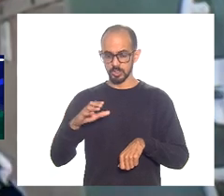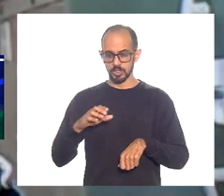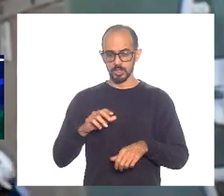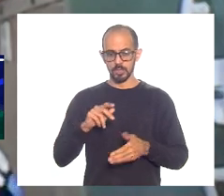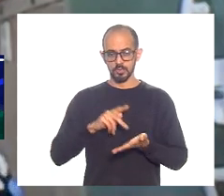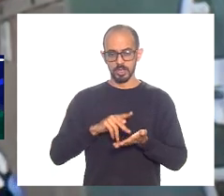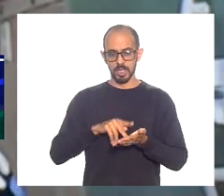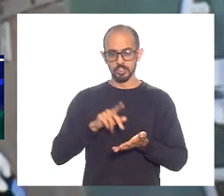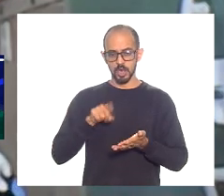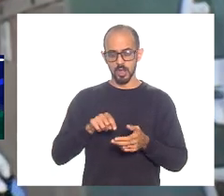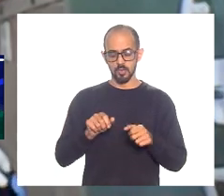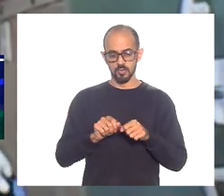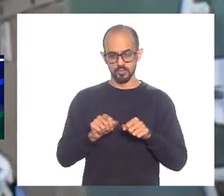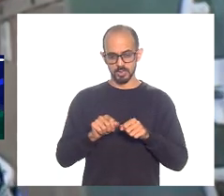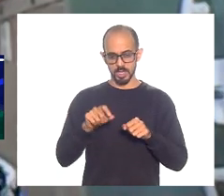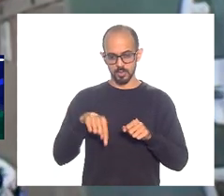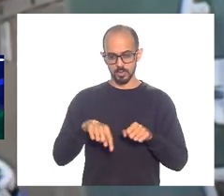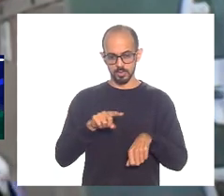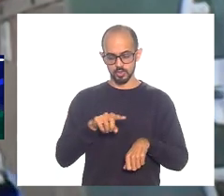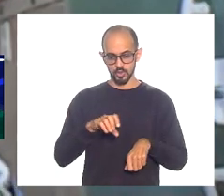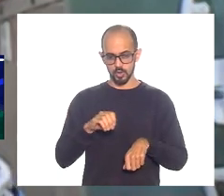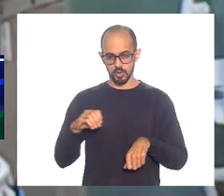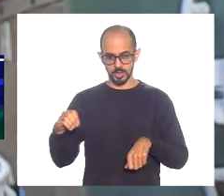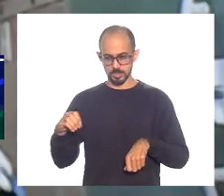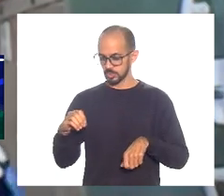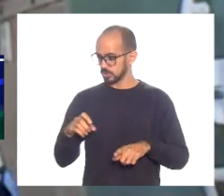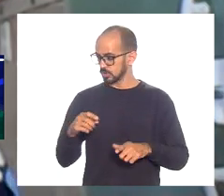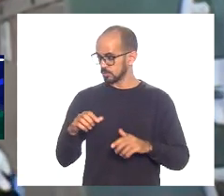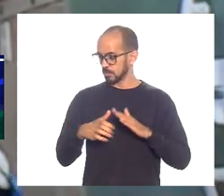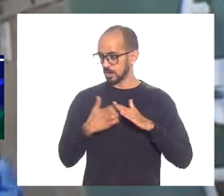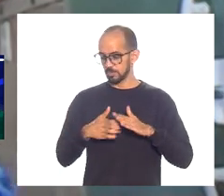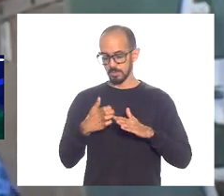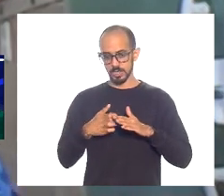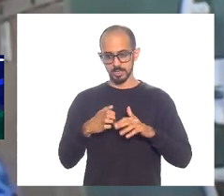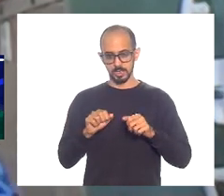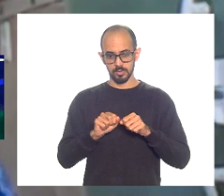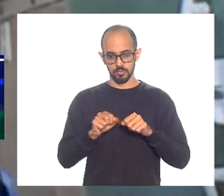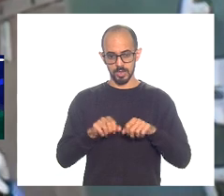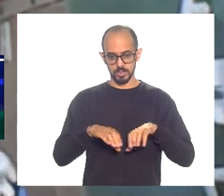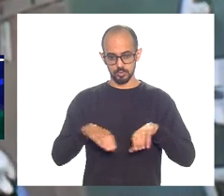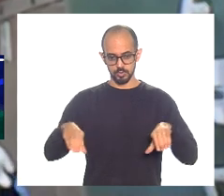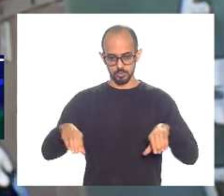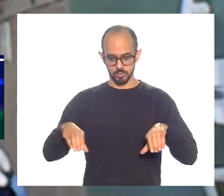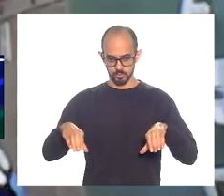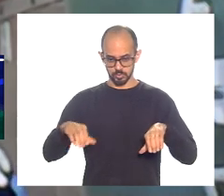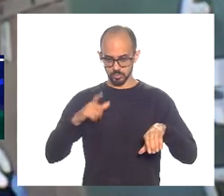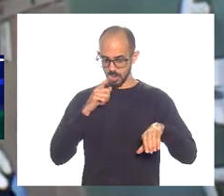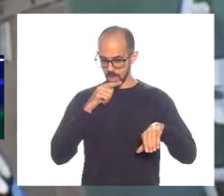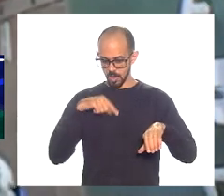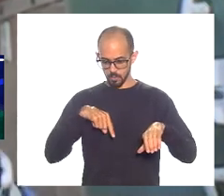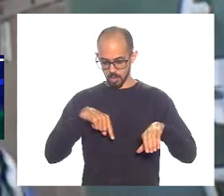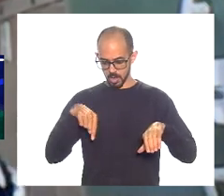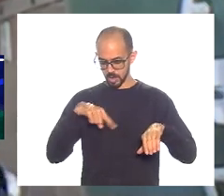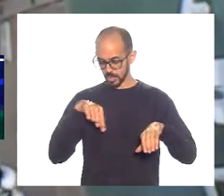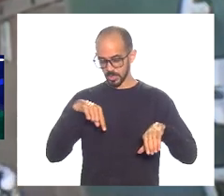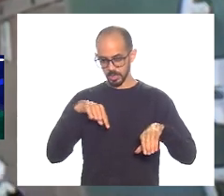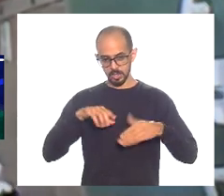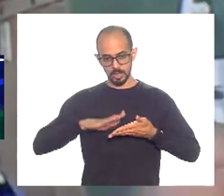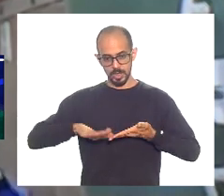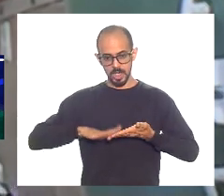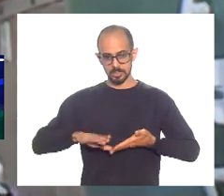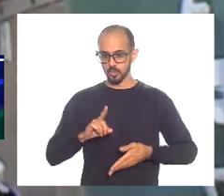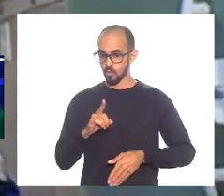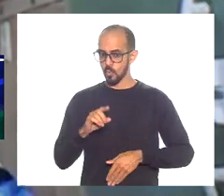concessão por uma empresa que opera a rede de esgoto, que, na verdade, ela não gasta um real para colocar uma